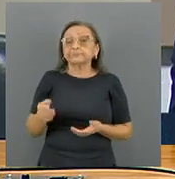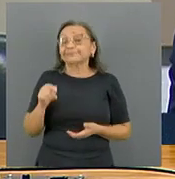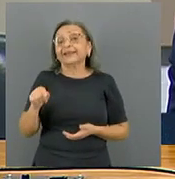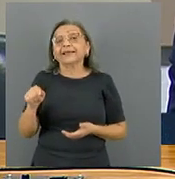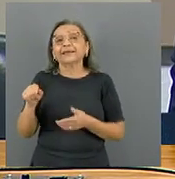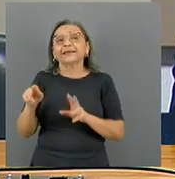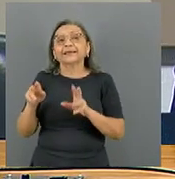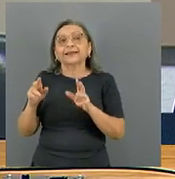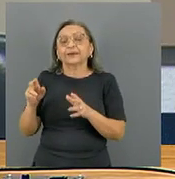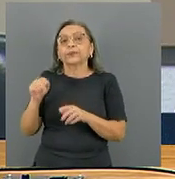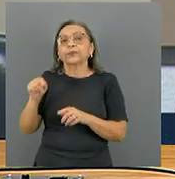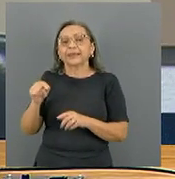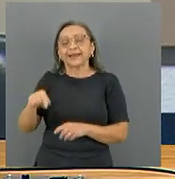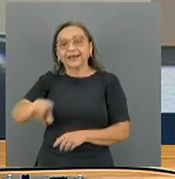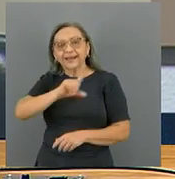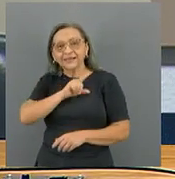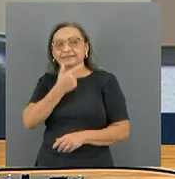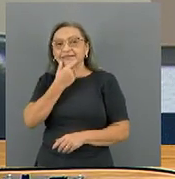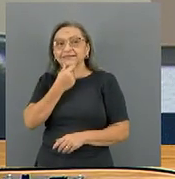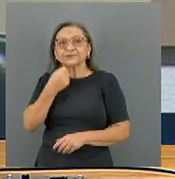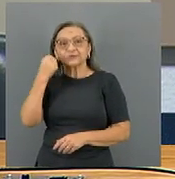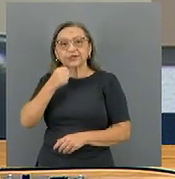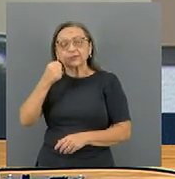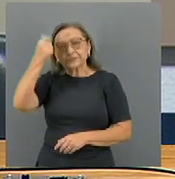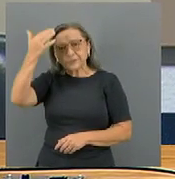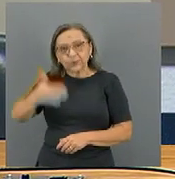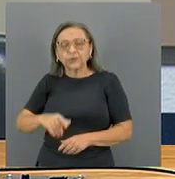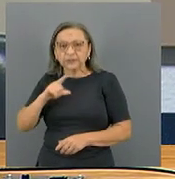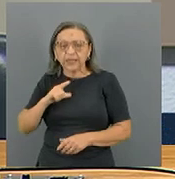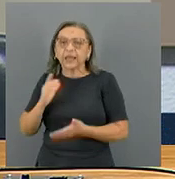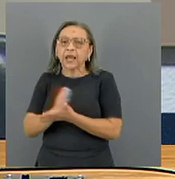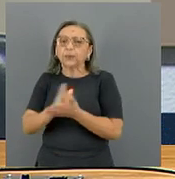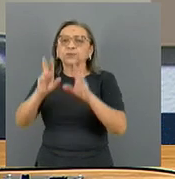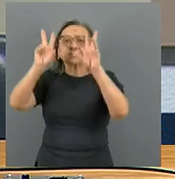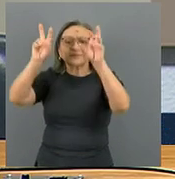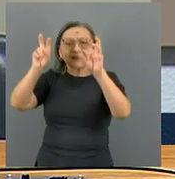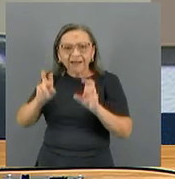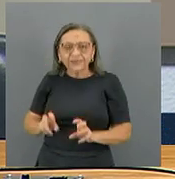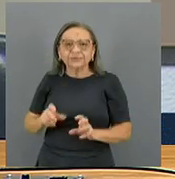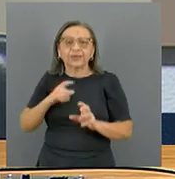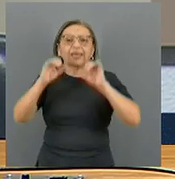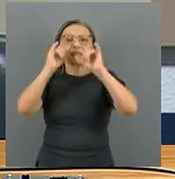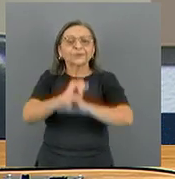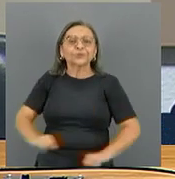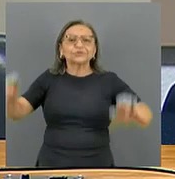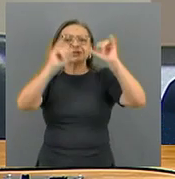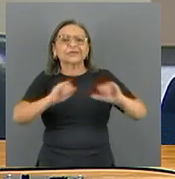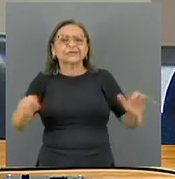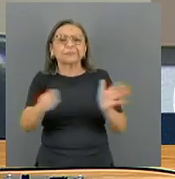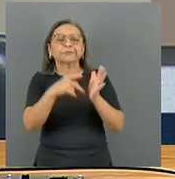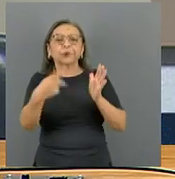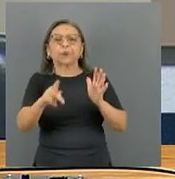casos citados pelo senador Moro, que foram trazidos de notícias veiculadas pela imprensa.